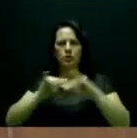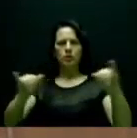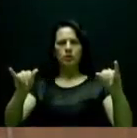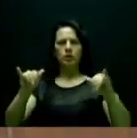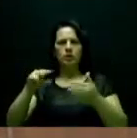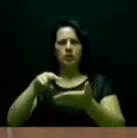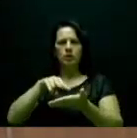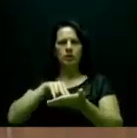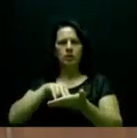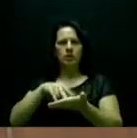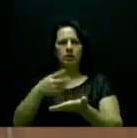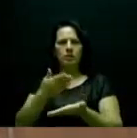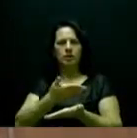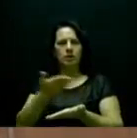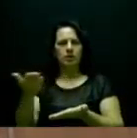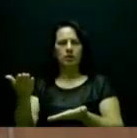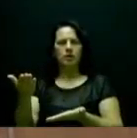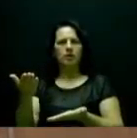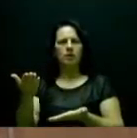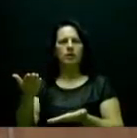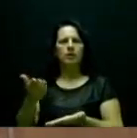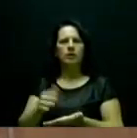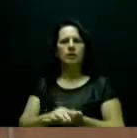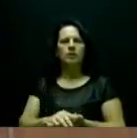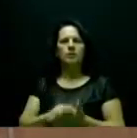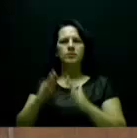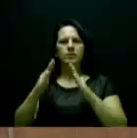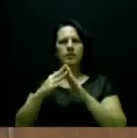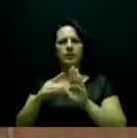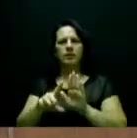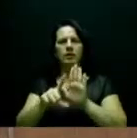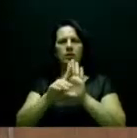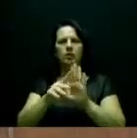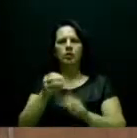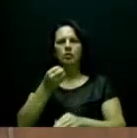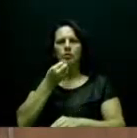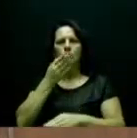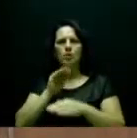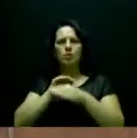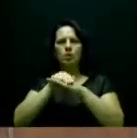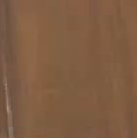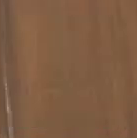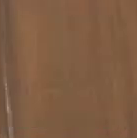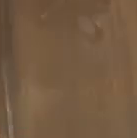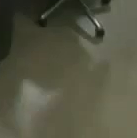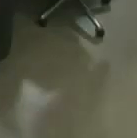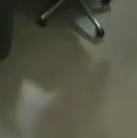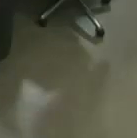sua TV Câmara, aqui, direto desta Casa de Leis. Tenham todos uma ótima noite.